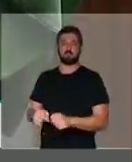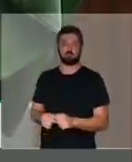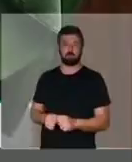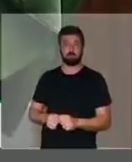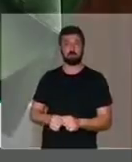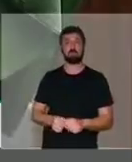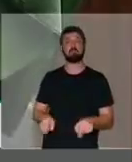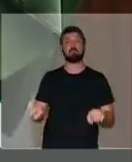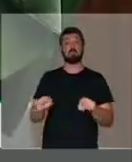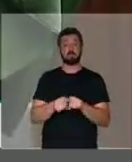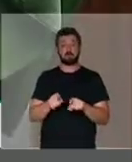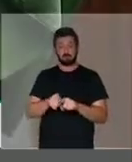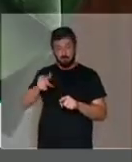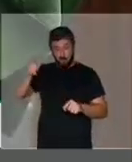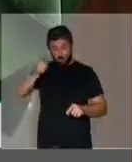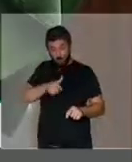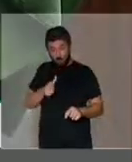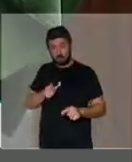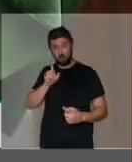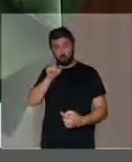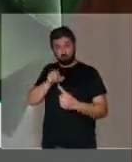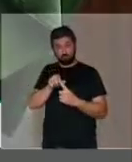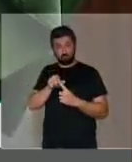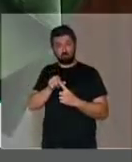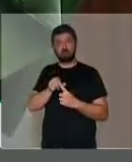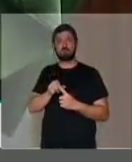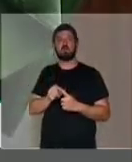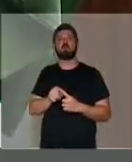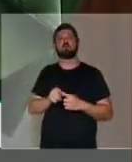para garantir o nosso objetivo,